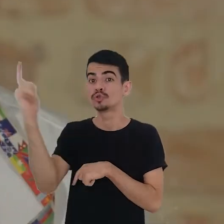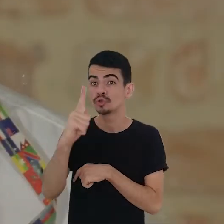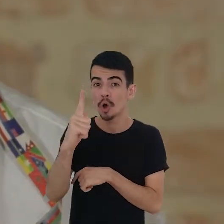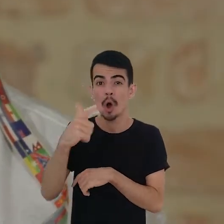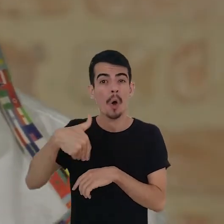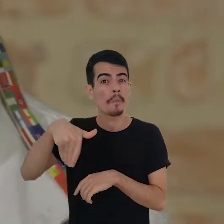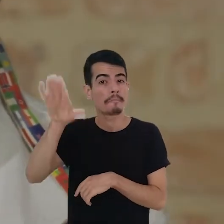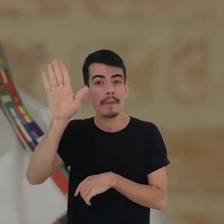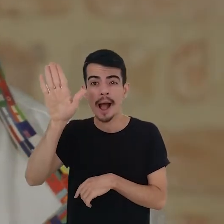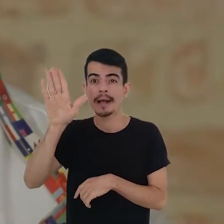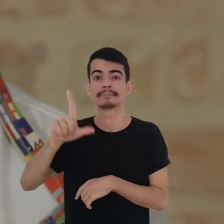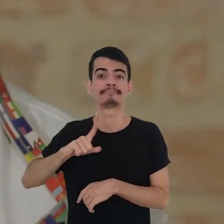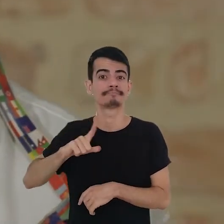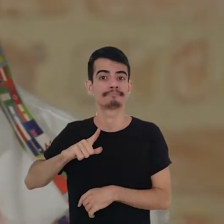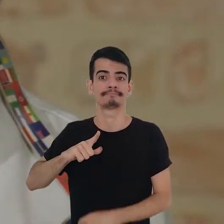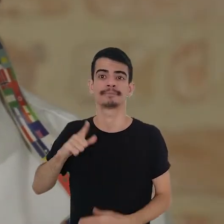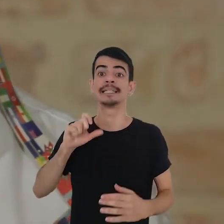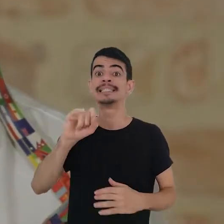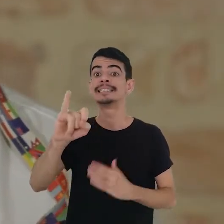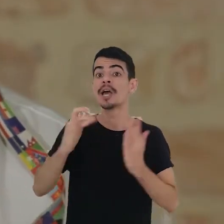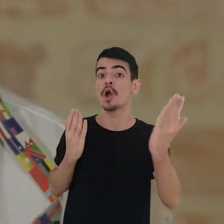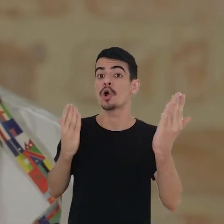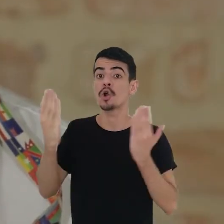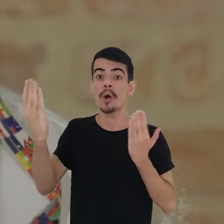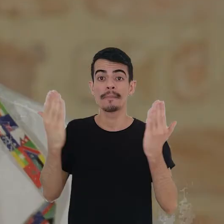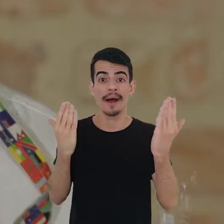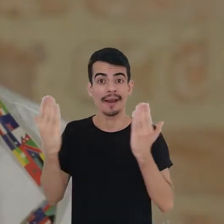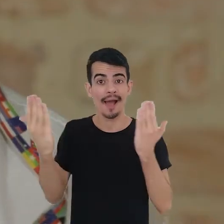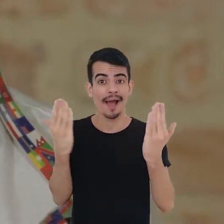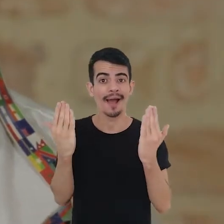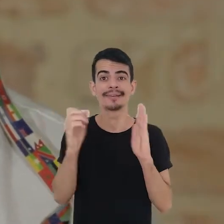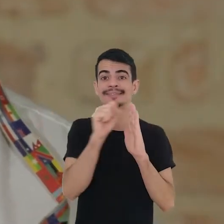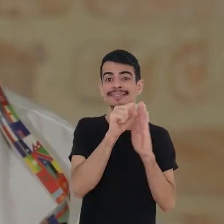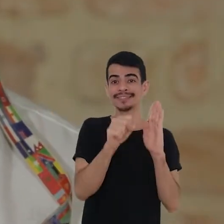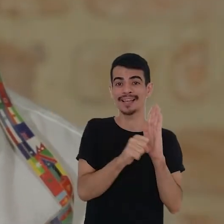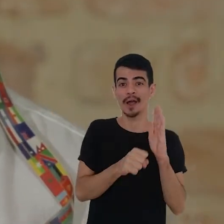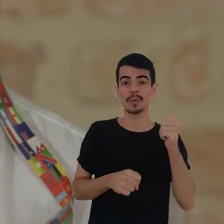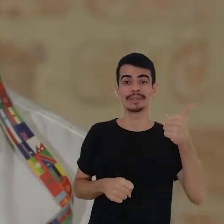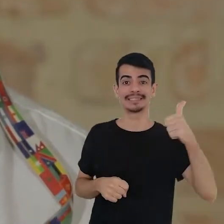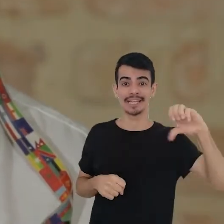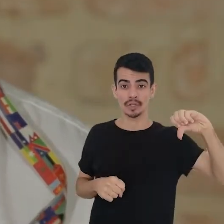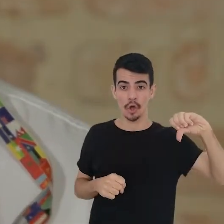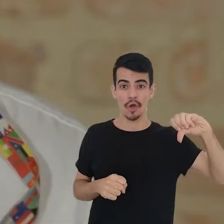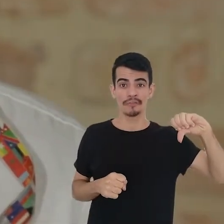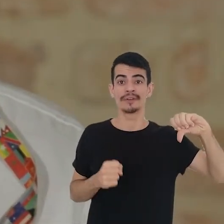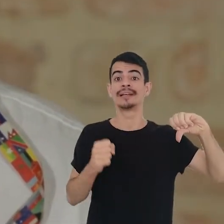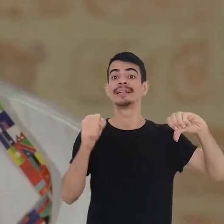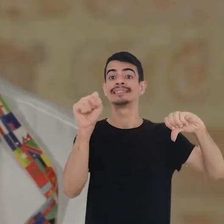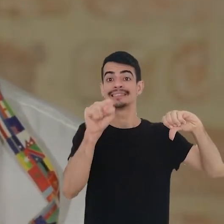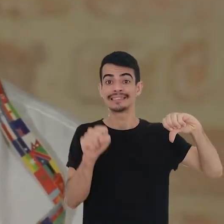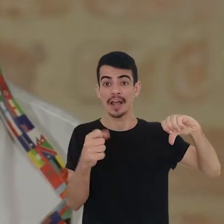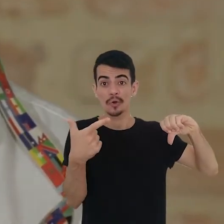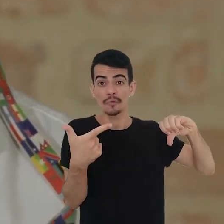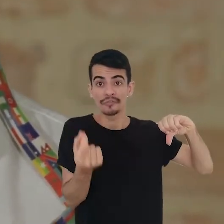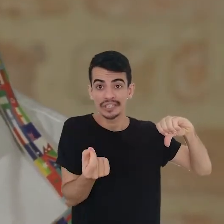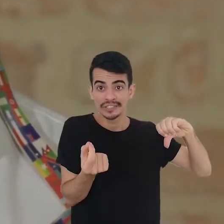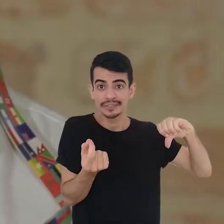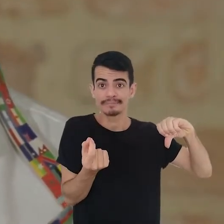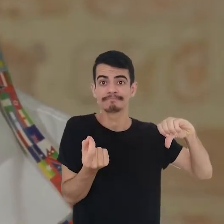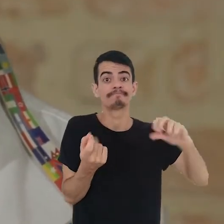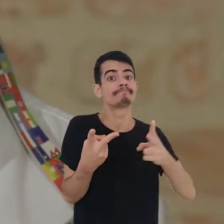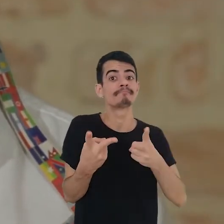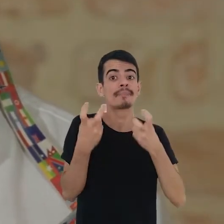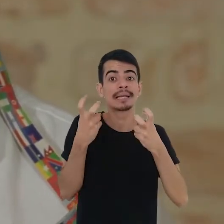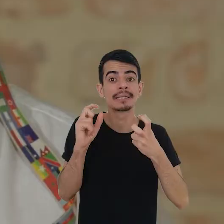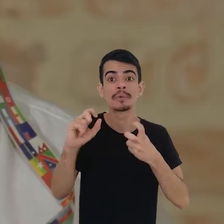mais ativa. Se a gente compara a atividade solar do século XIX com o século XX, você vai poder